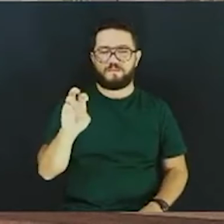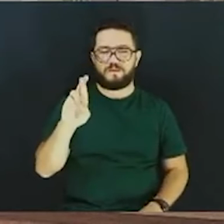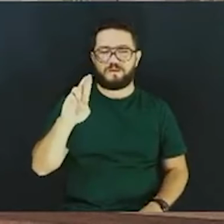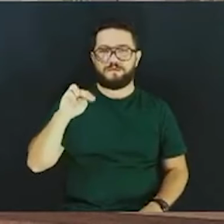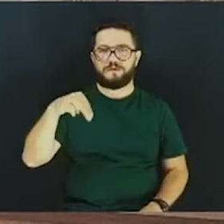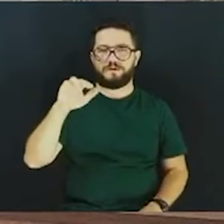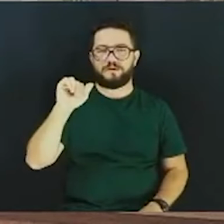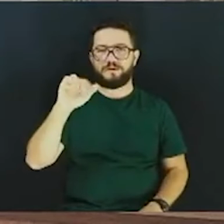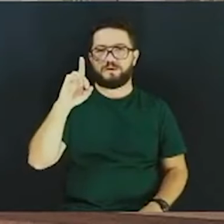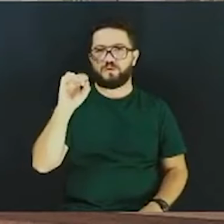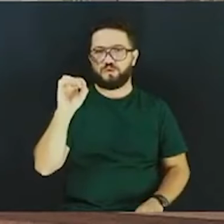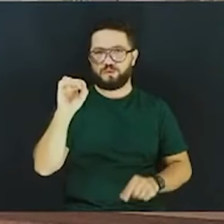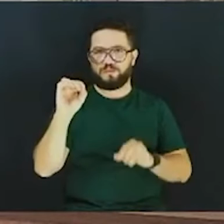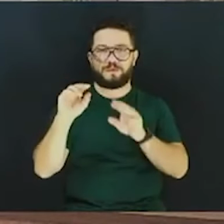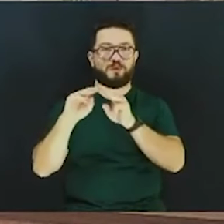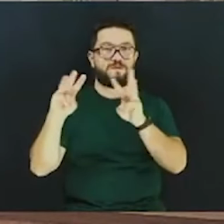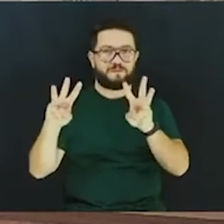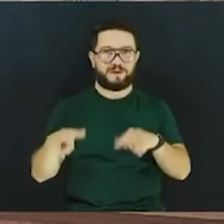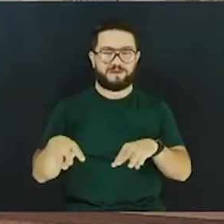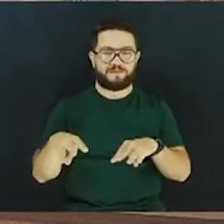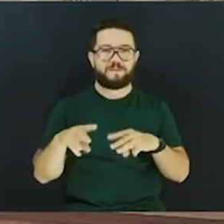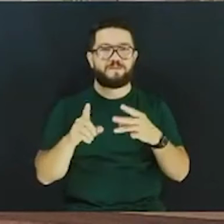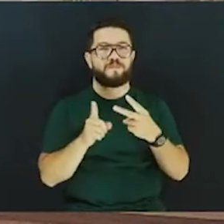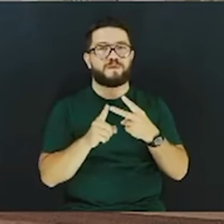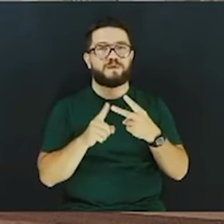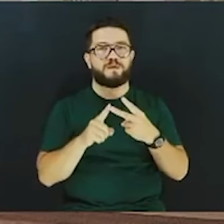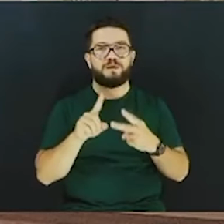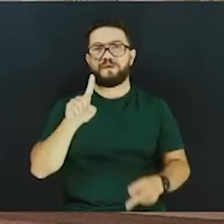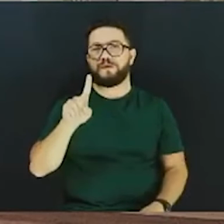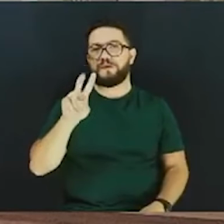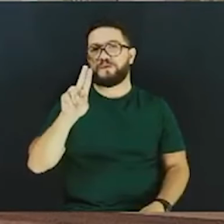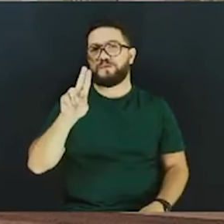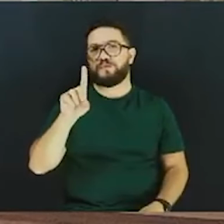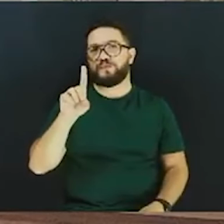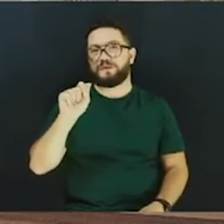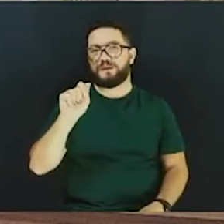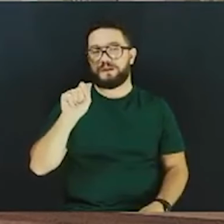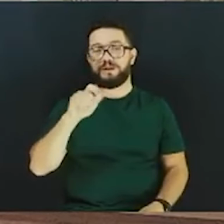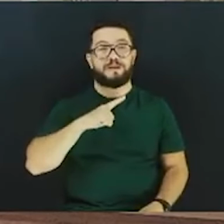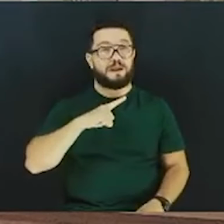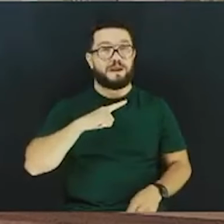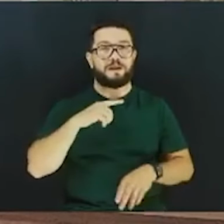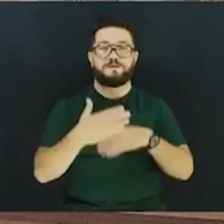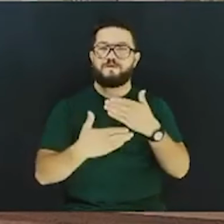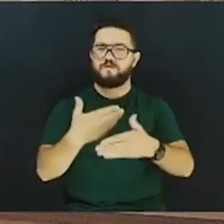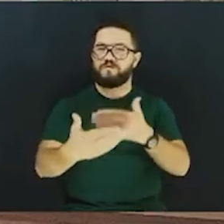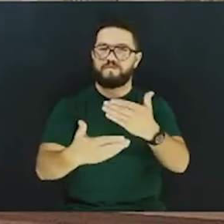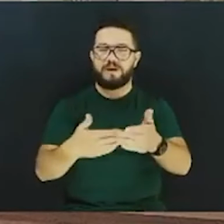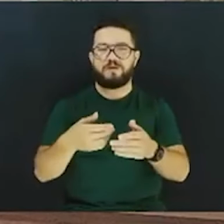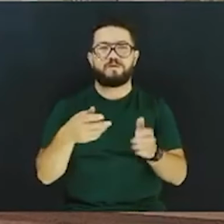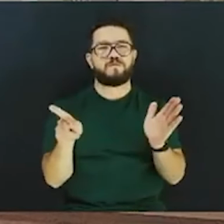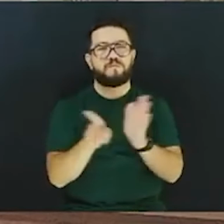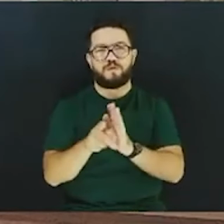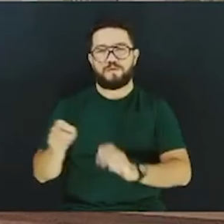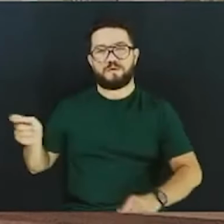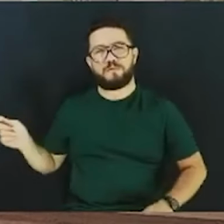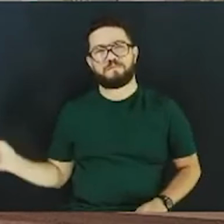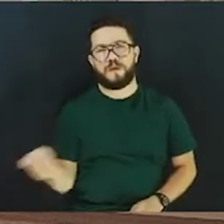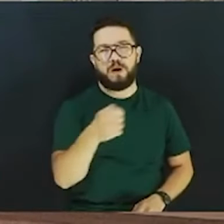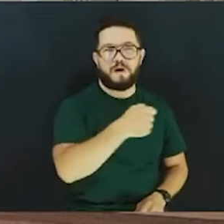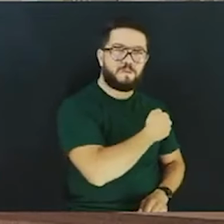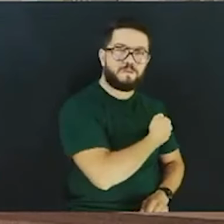do Paraná o Duda marcolin que tem um grande projeto de desenvolvimento do tênis com captação de recursos públicos Nossa Secretária